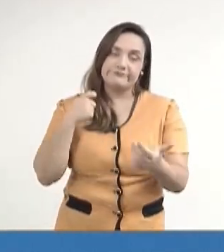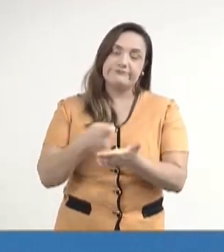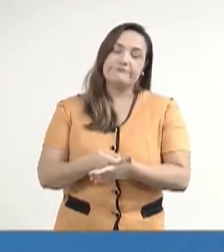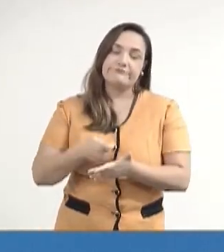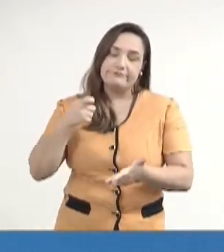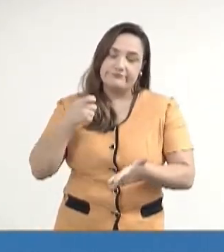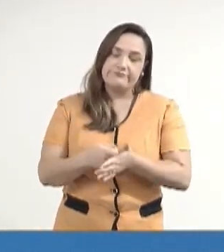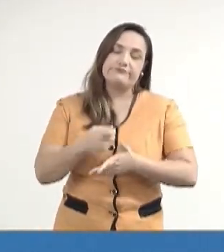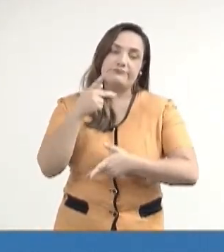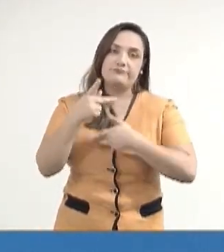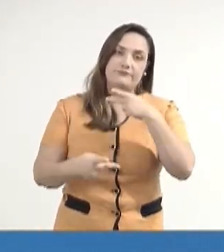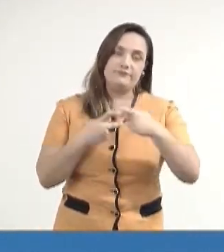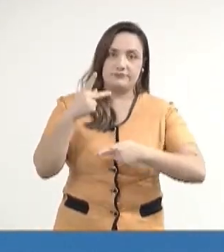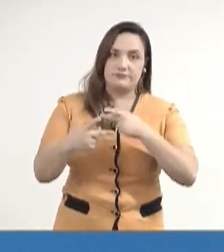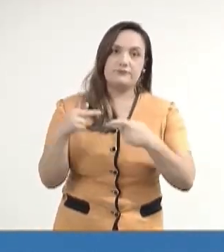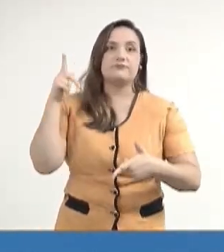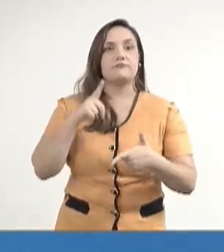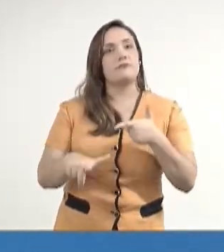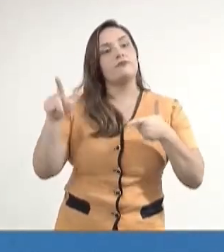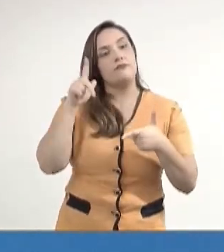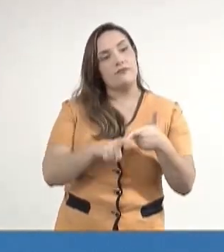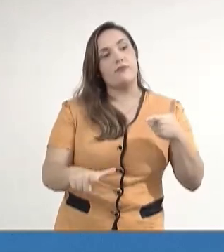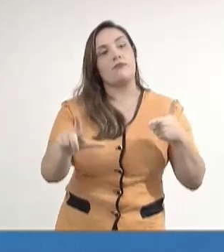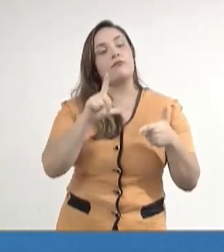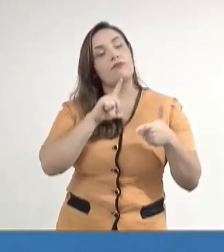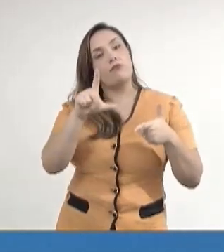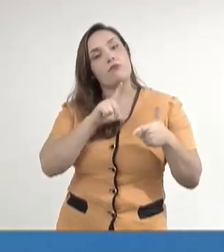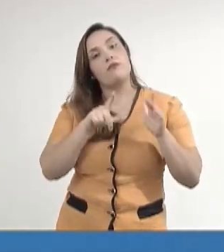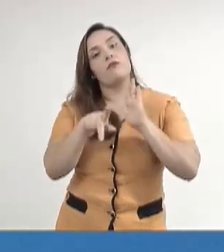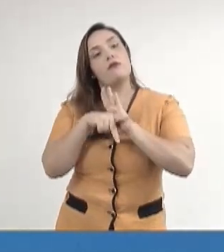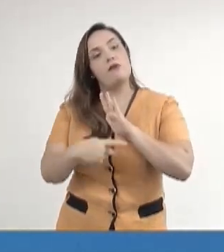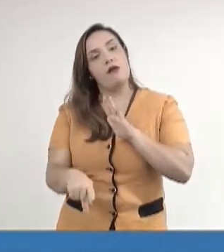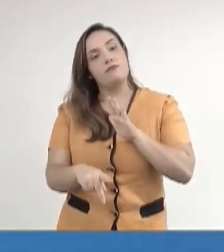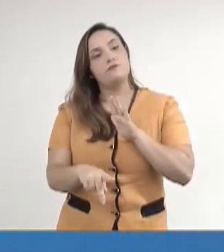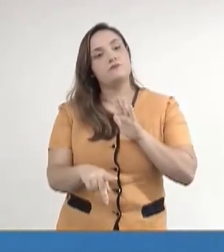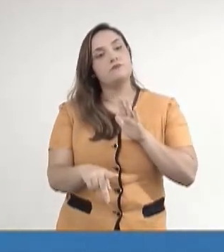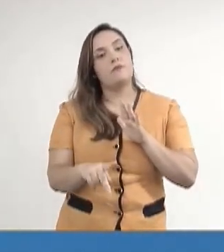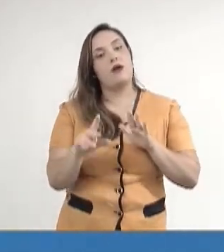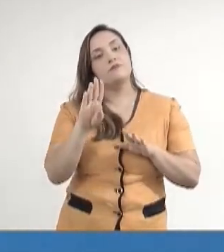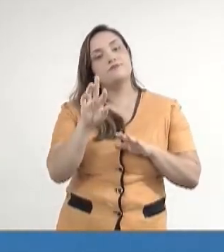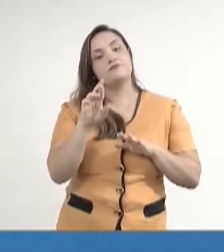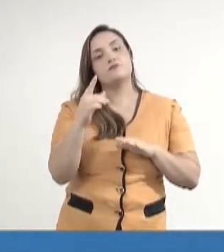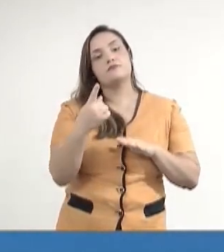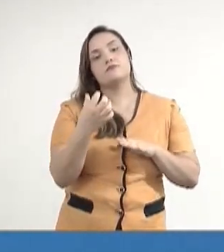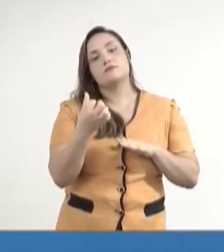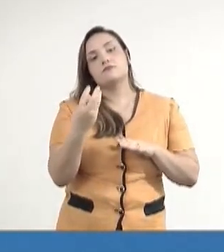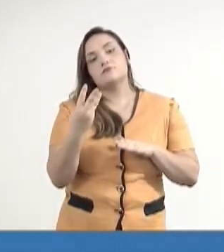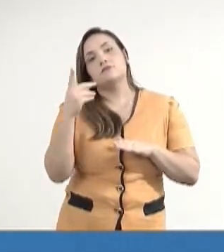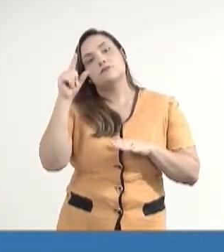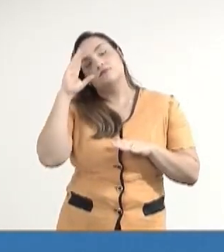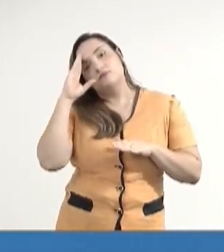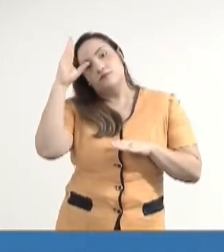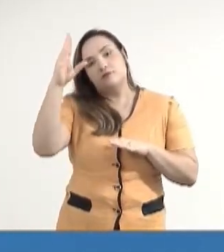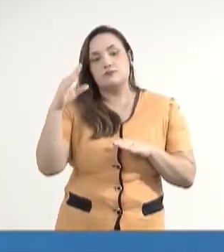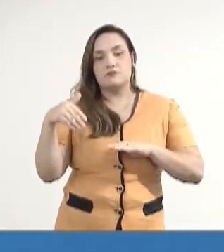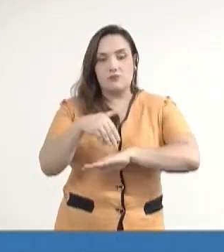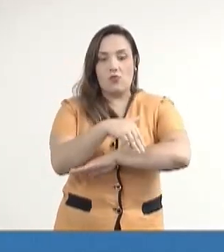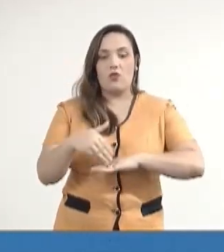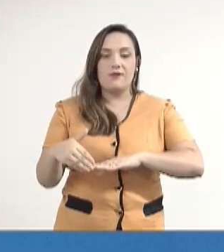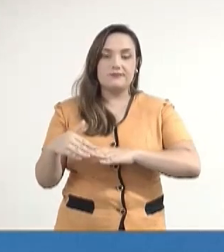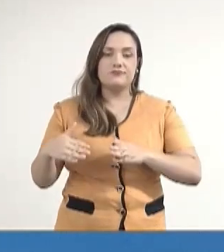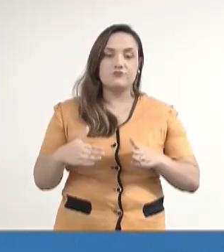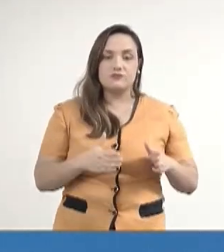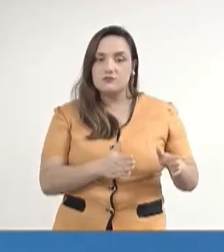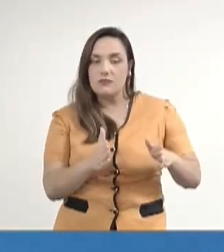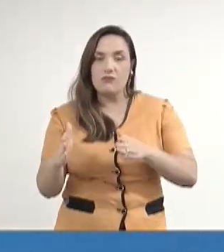discutindo, falando sobre os problemas relacionados à concessão da BR-163, a mais importante artéria rodoviária